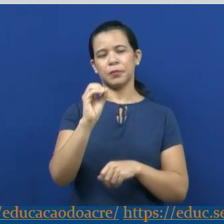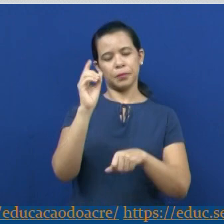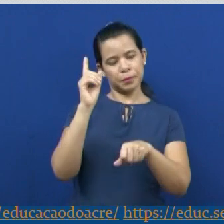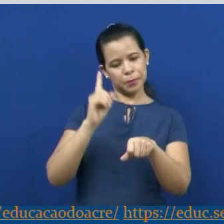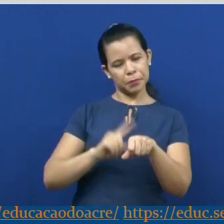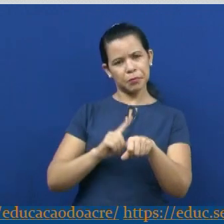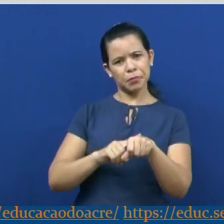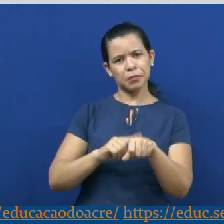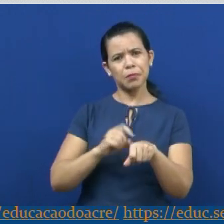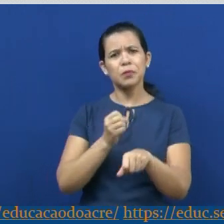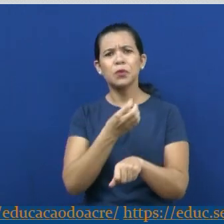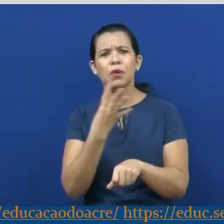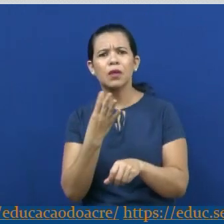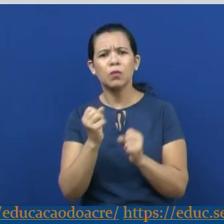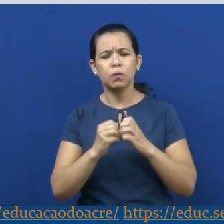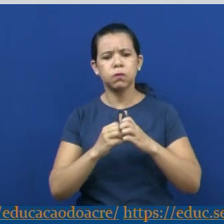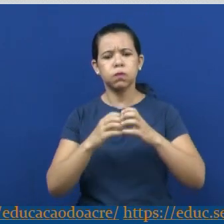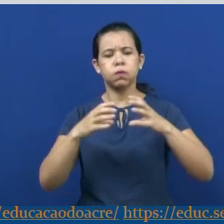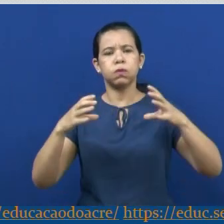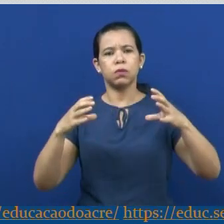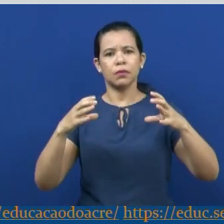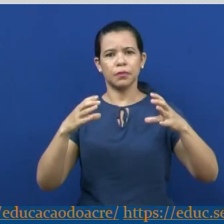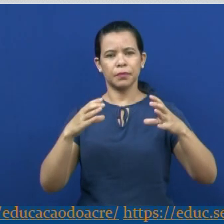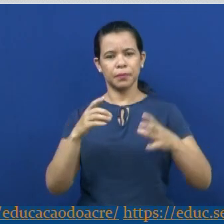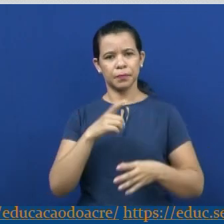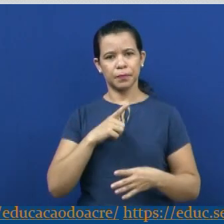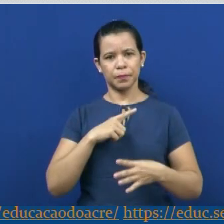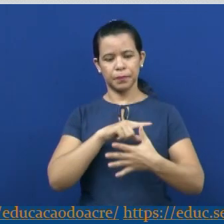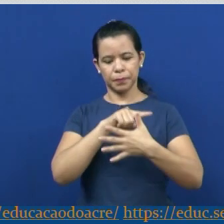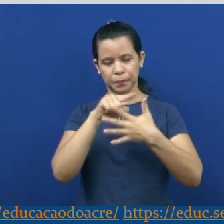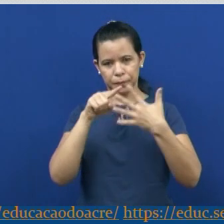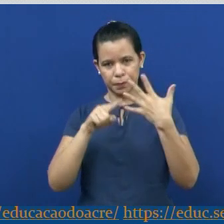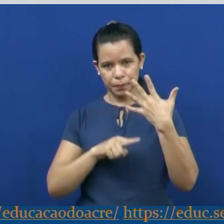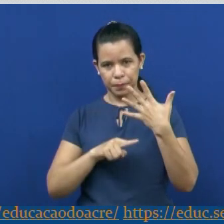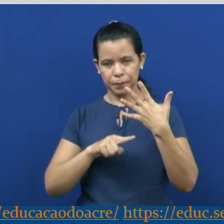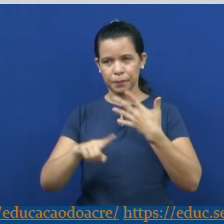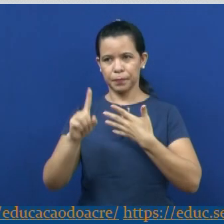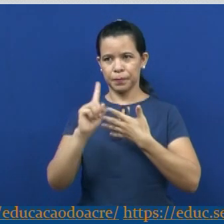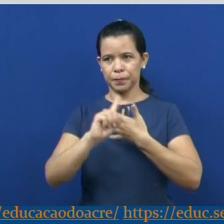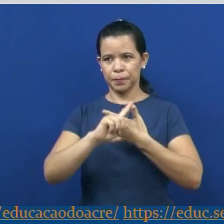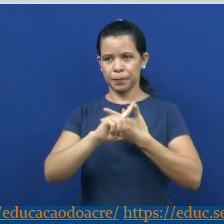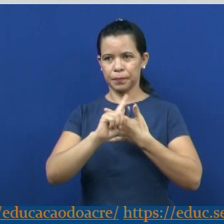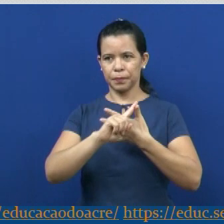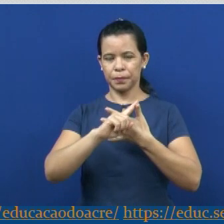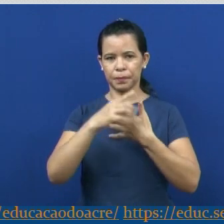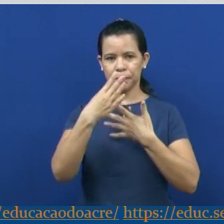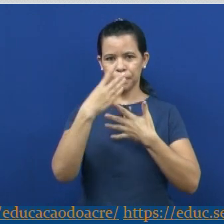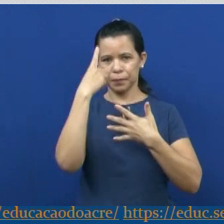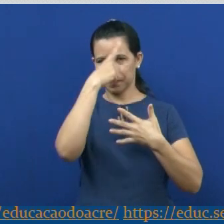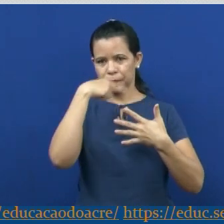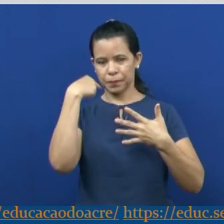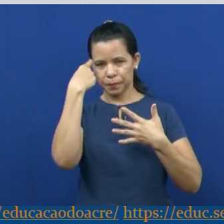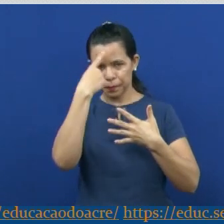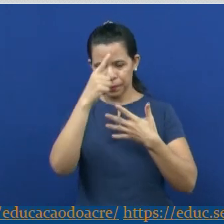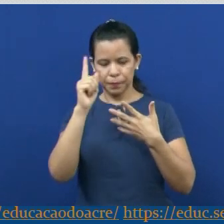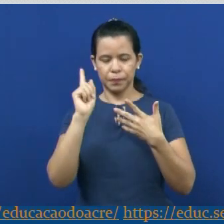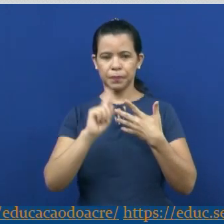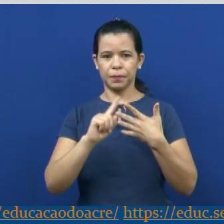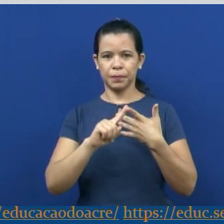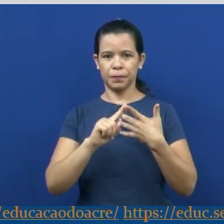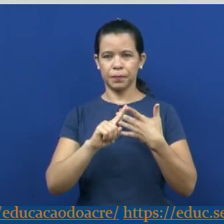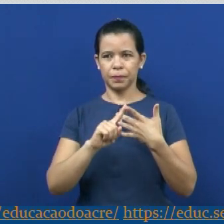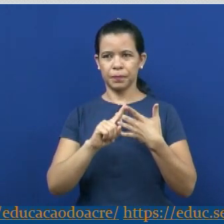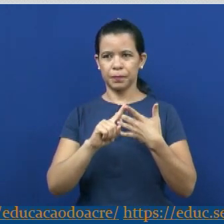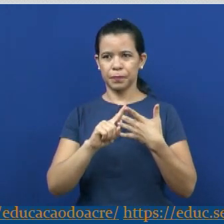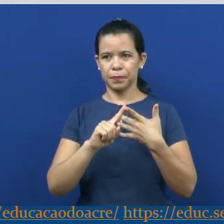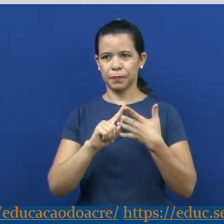de quanto? Aí nós temos 5 alternativas. Na primeira, nós temos 4 horas. Na